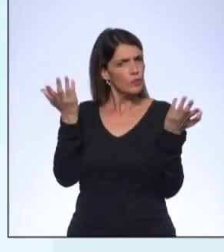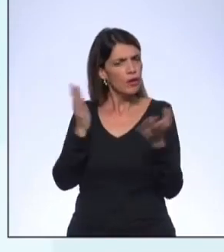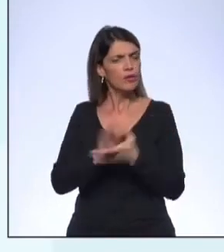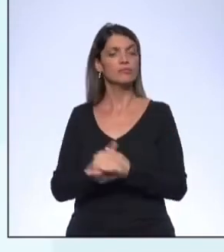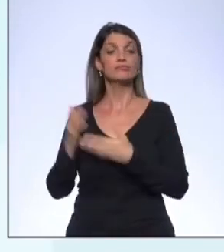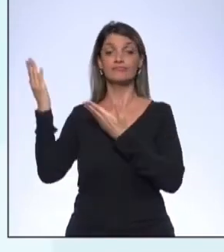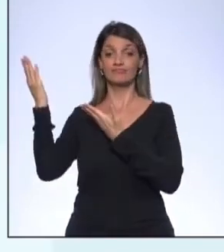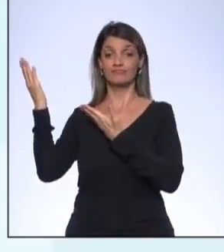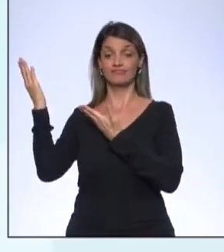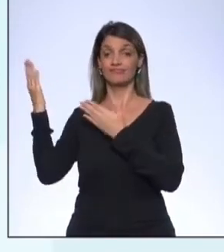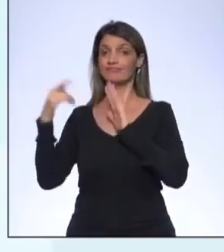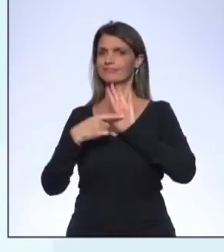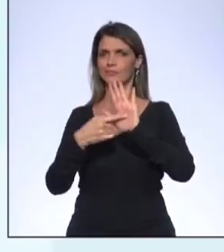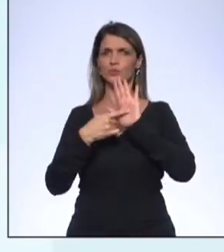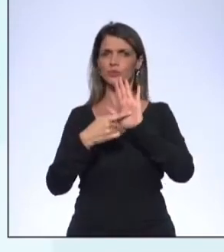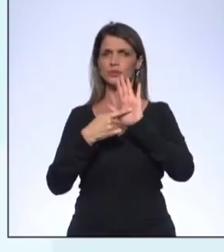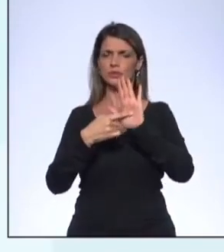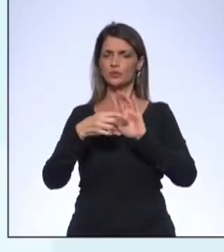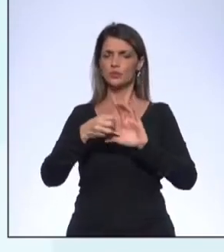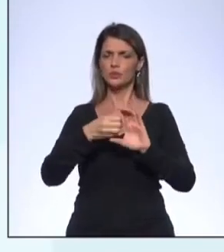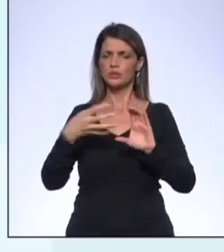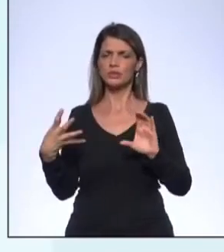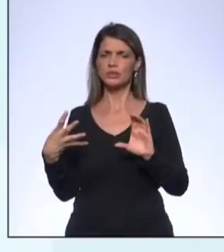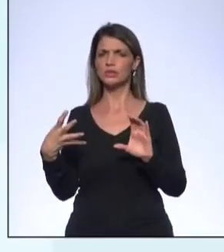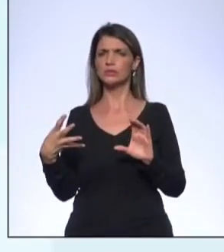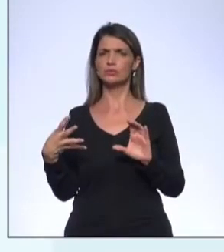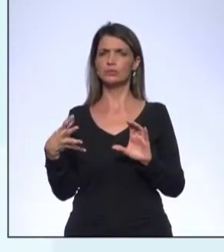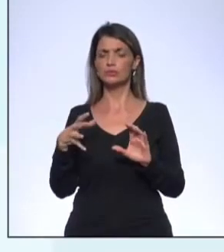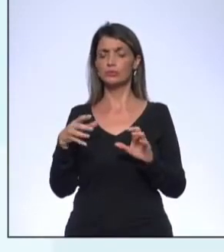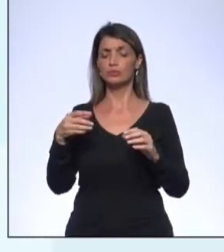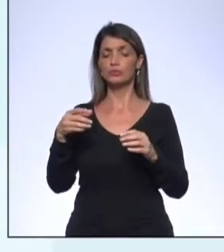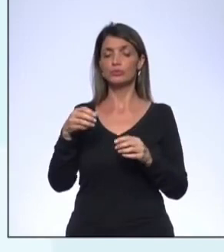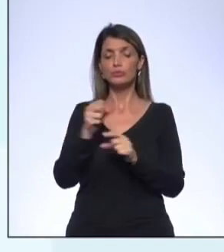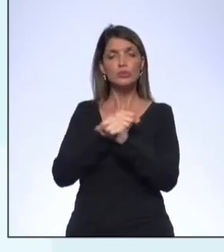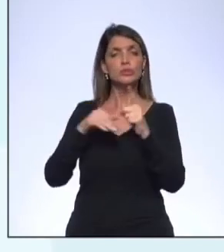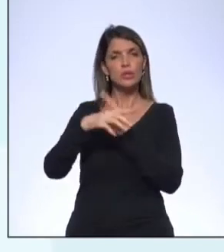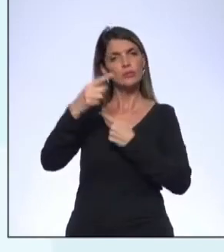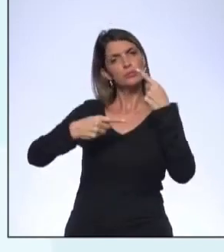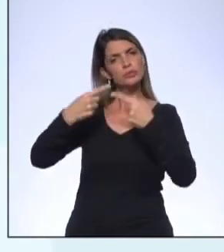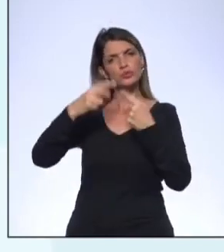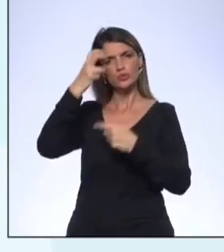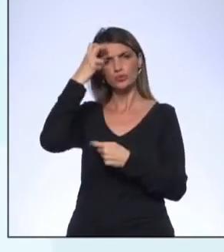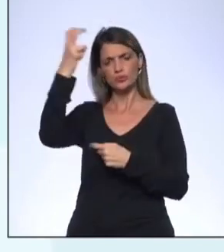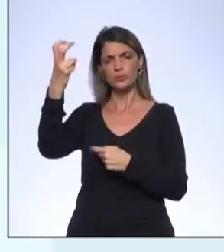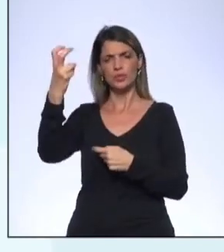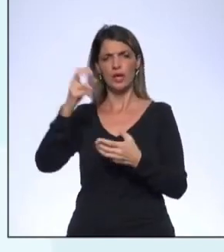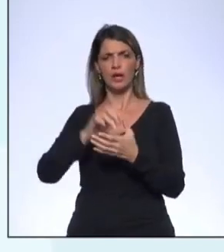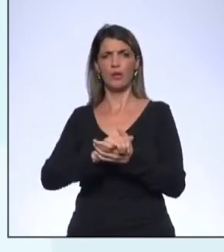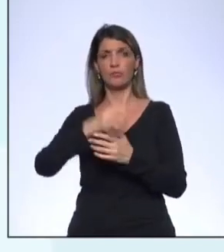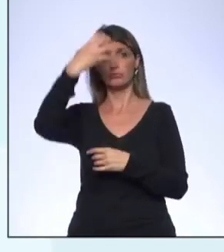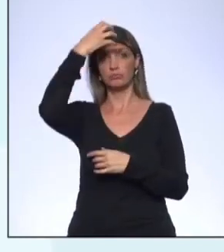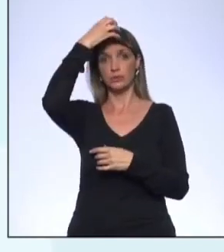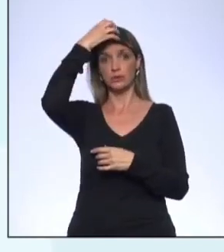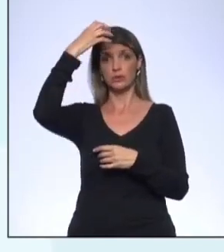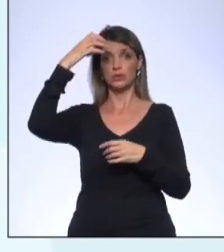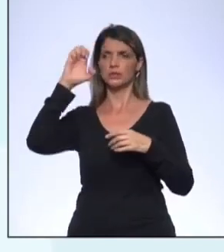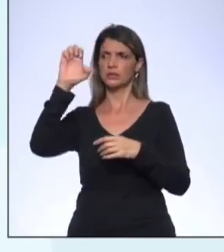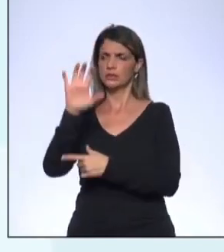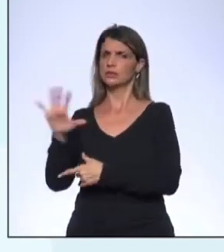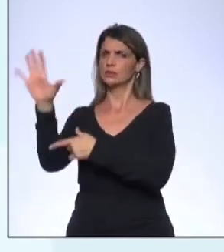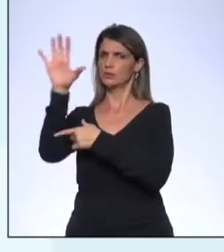Então, primeiro é apresentar o contexto social, político e cultural que favoreceu a formação das monarquias europeias,